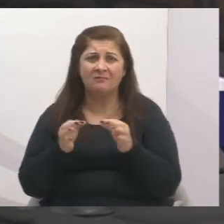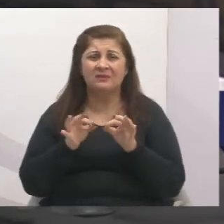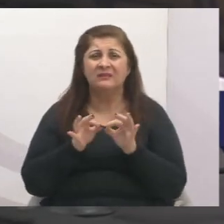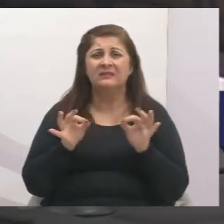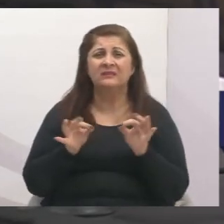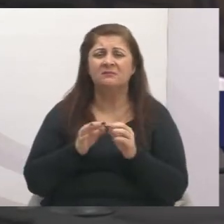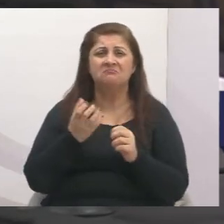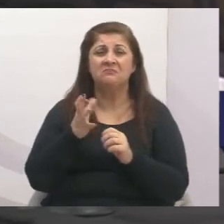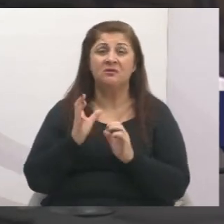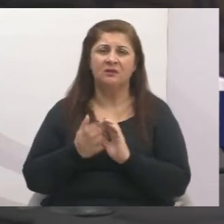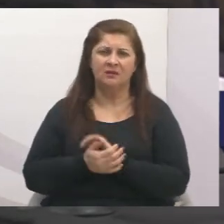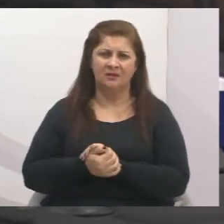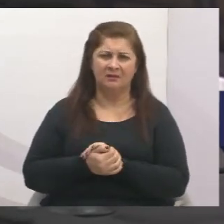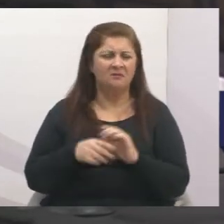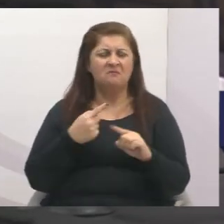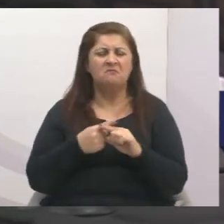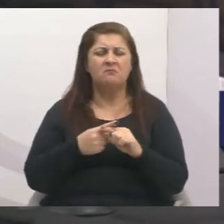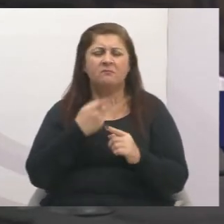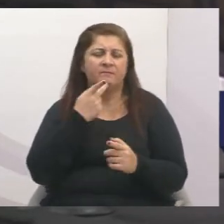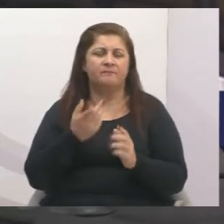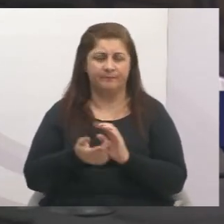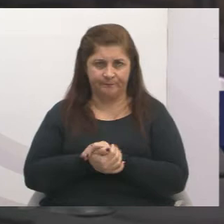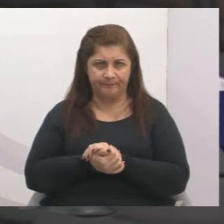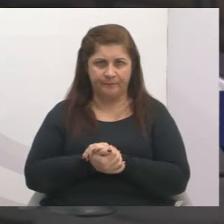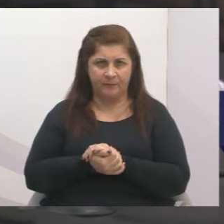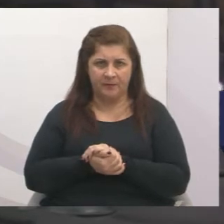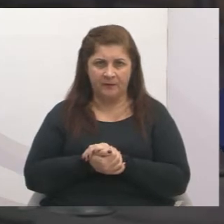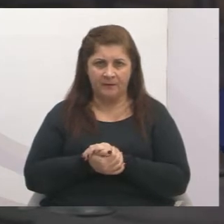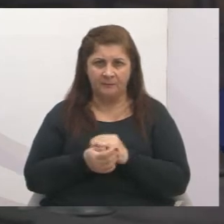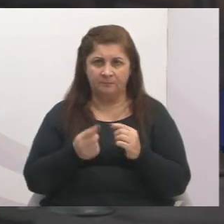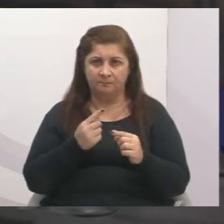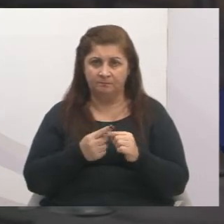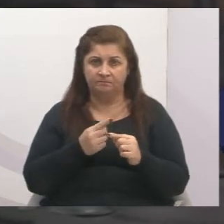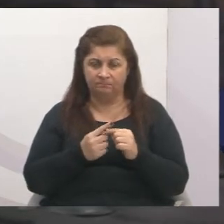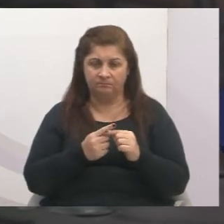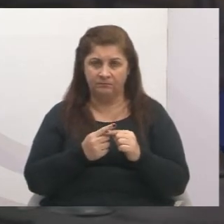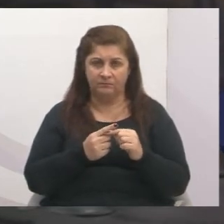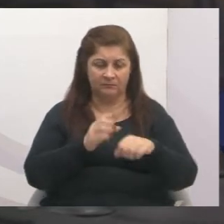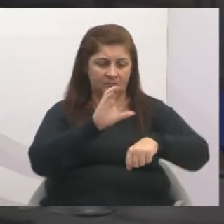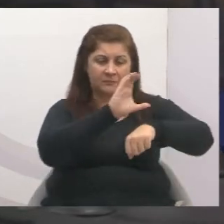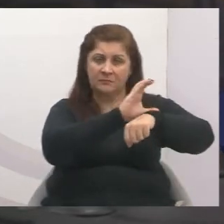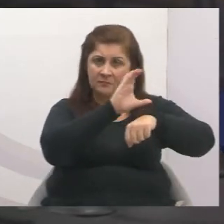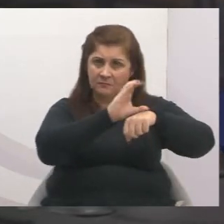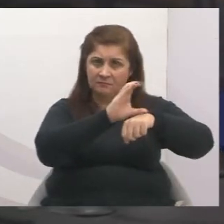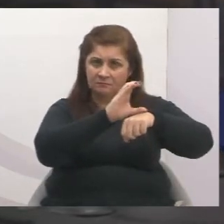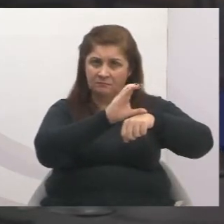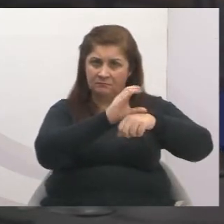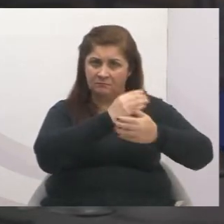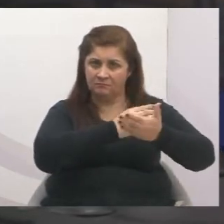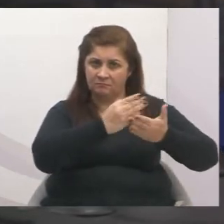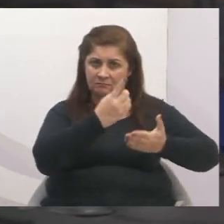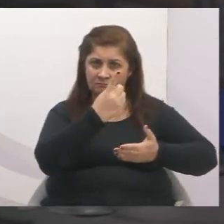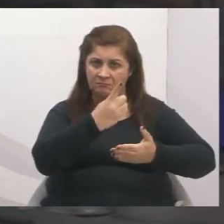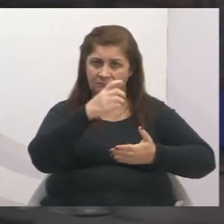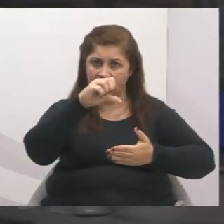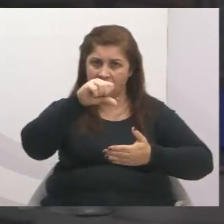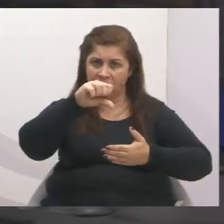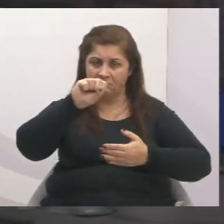precisam. Por que falo isso? Porque a mesma Constituição, desde